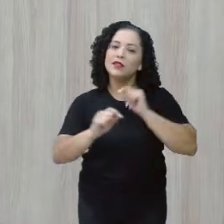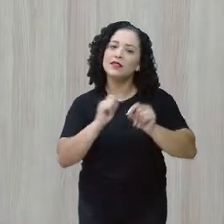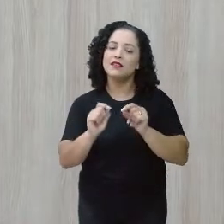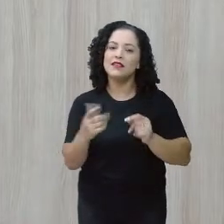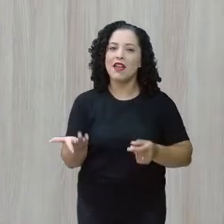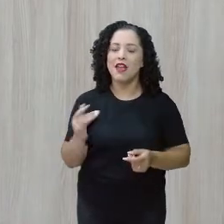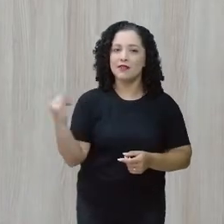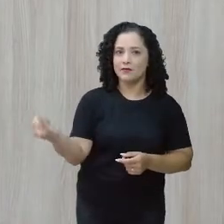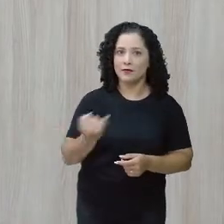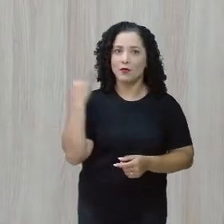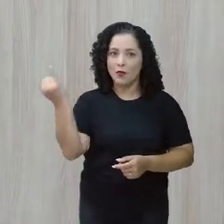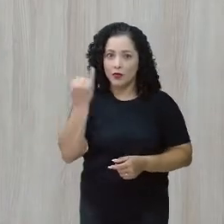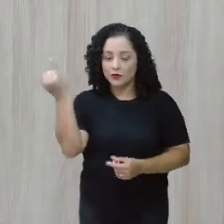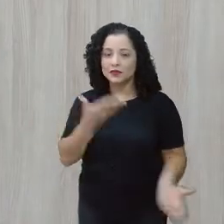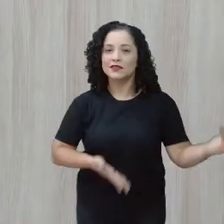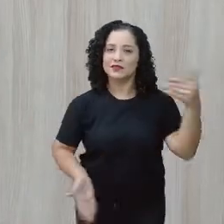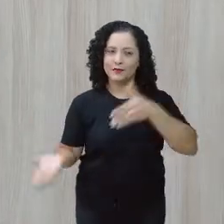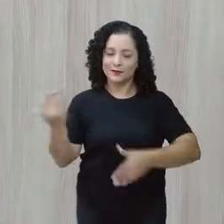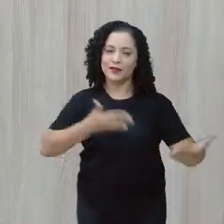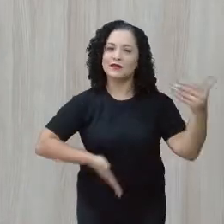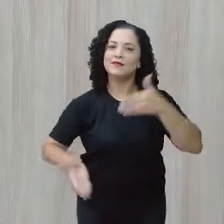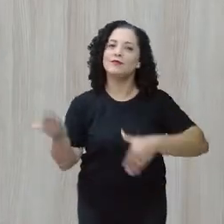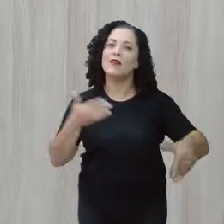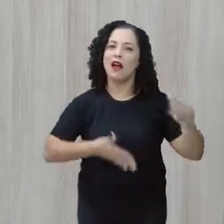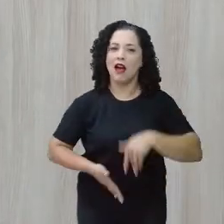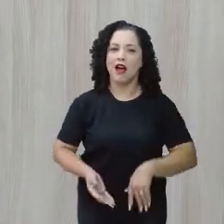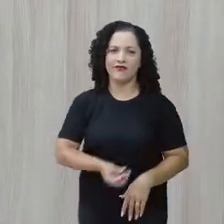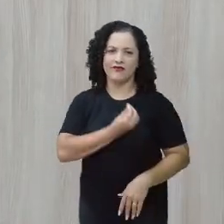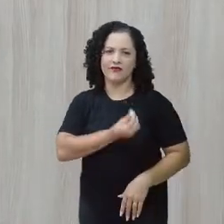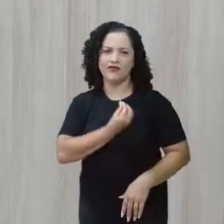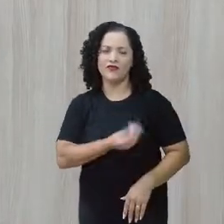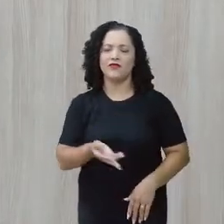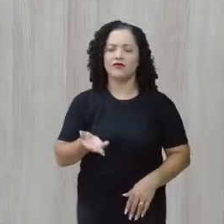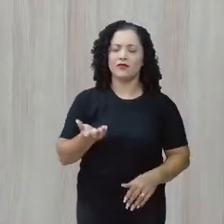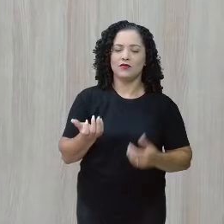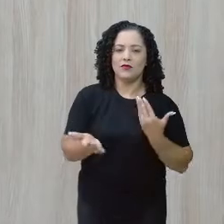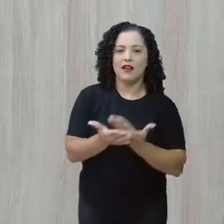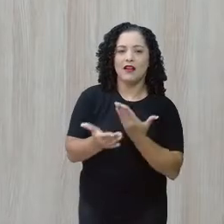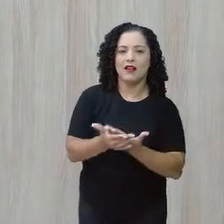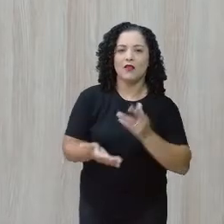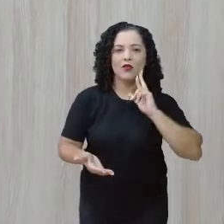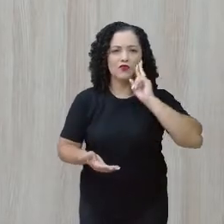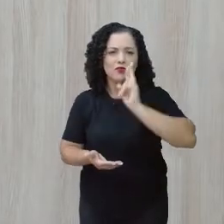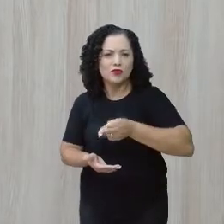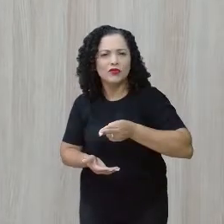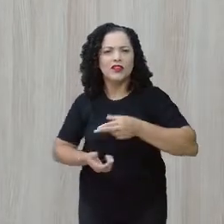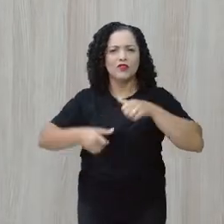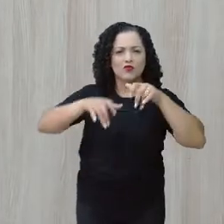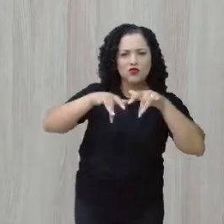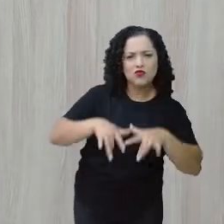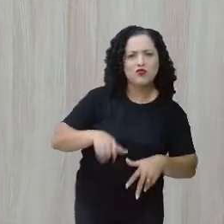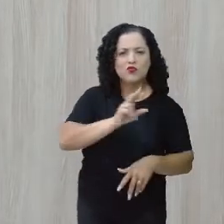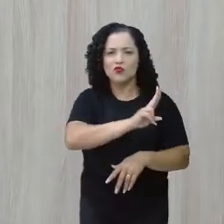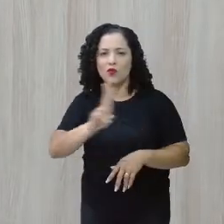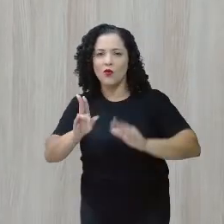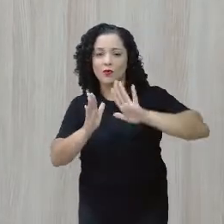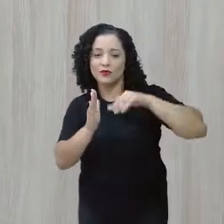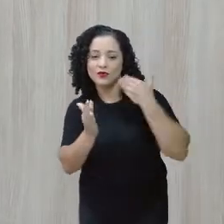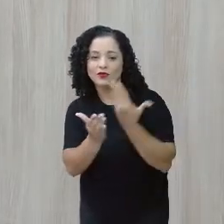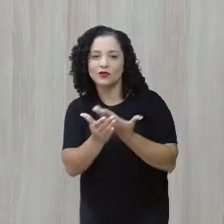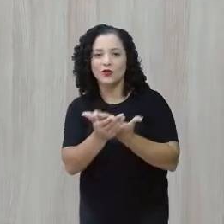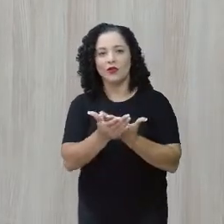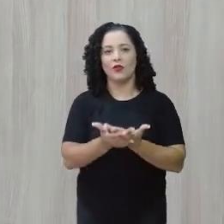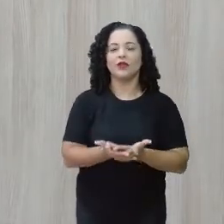muito legal participar, estar na aula ao vivo, respondendo questões, colocando o nome da escola, fazendo